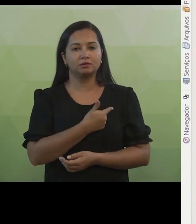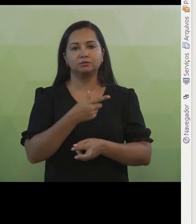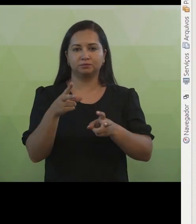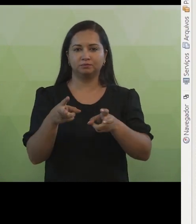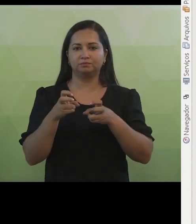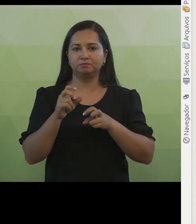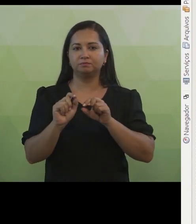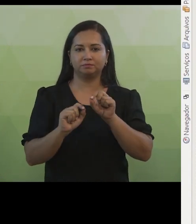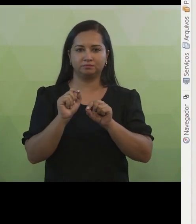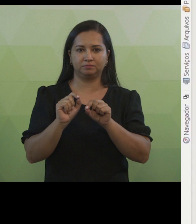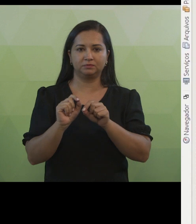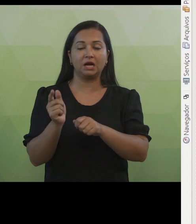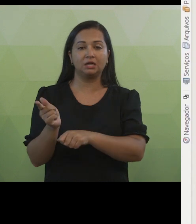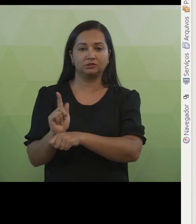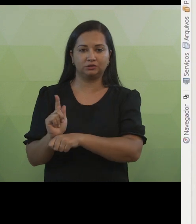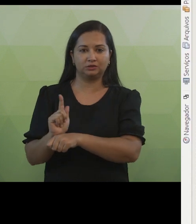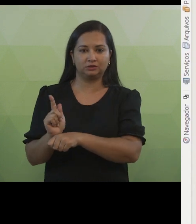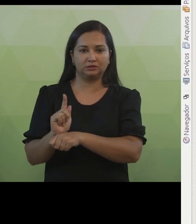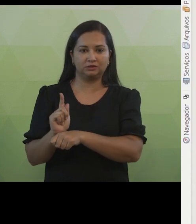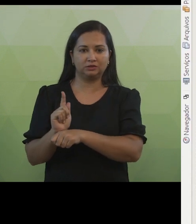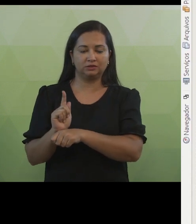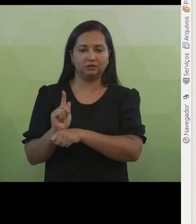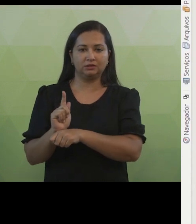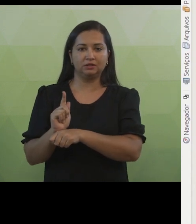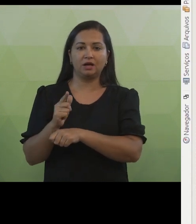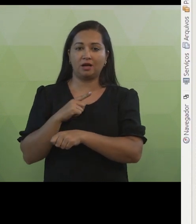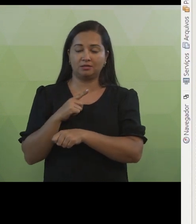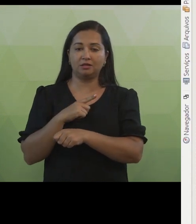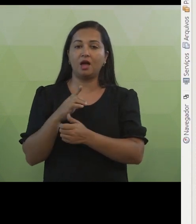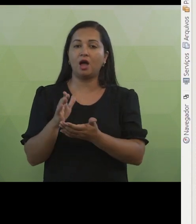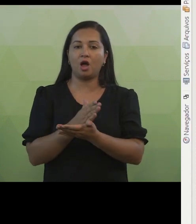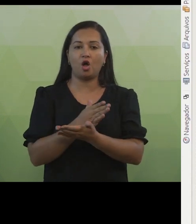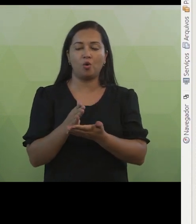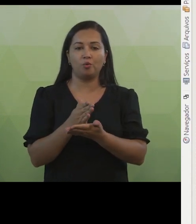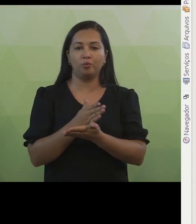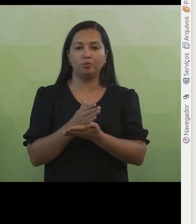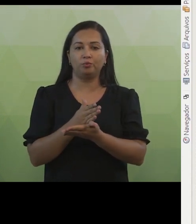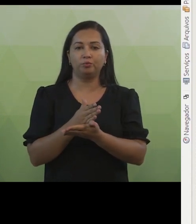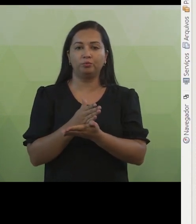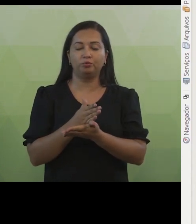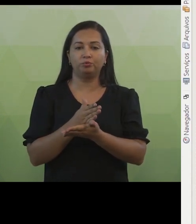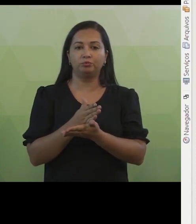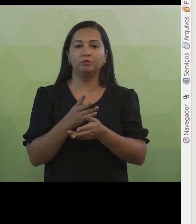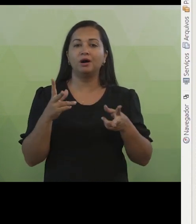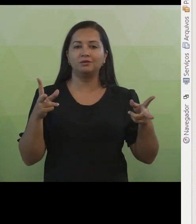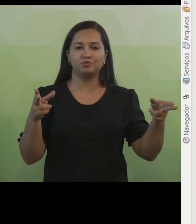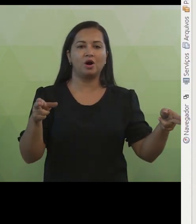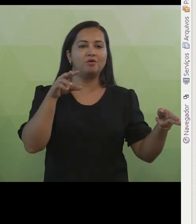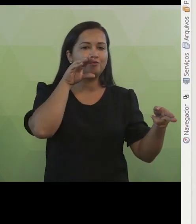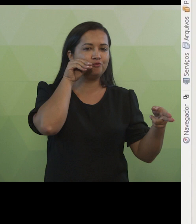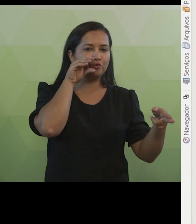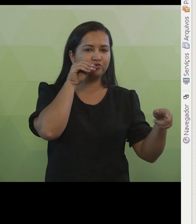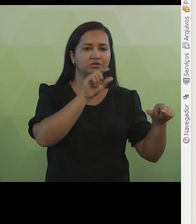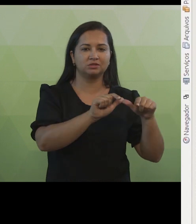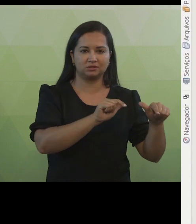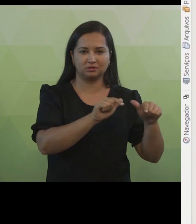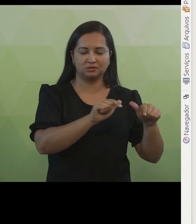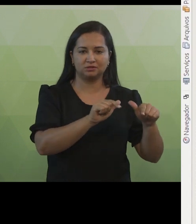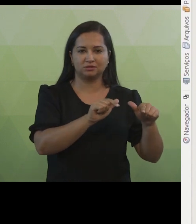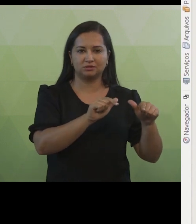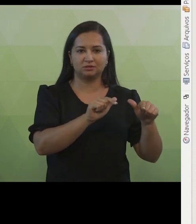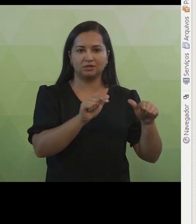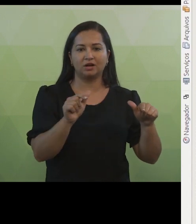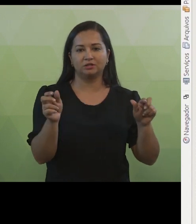perceber aqui é que gerente tem os mesmos atributos de funcionário, que são